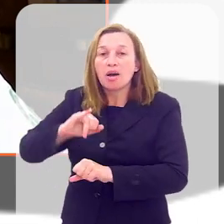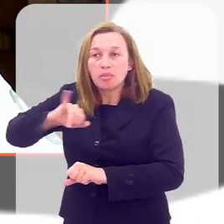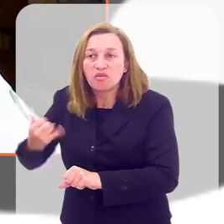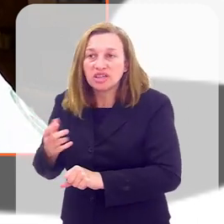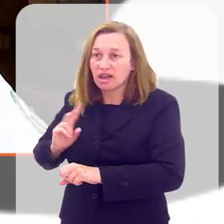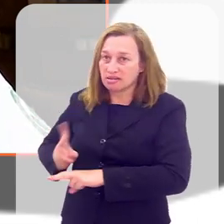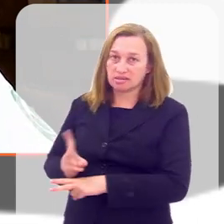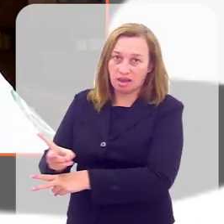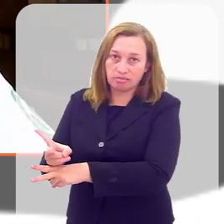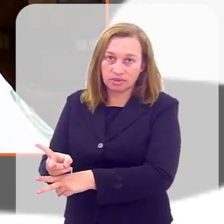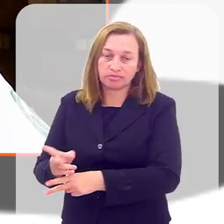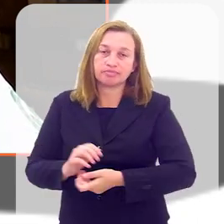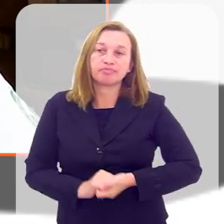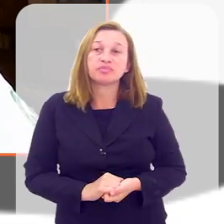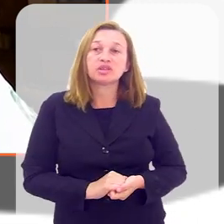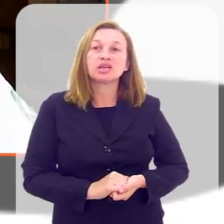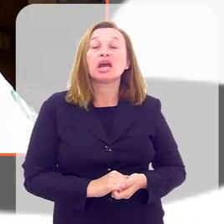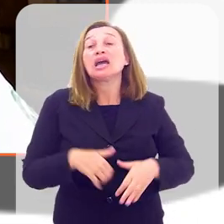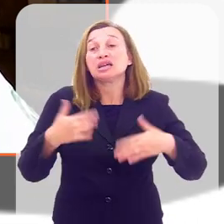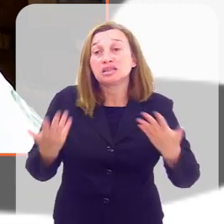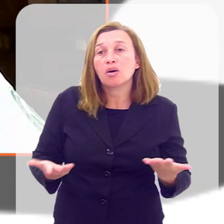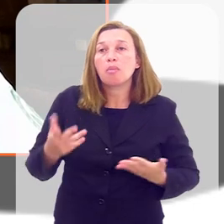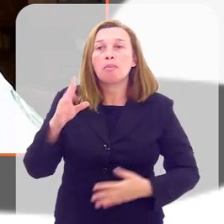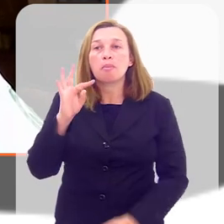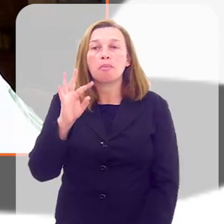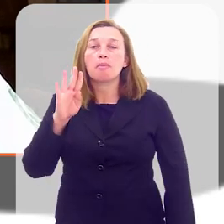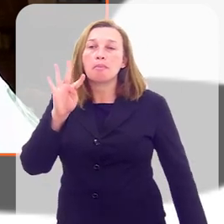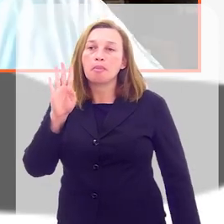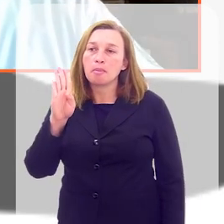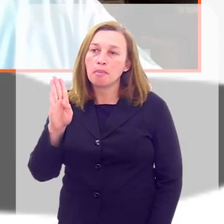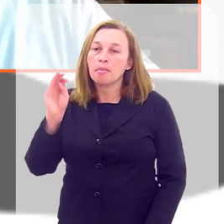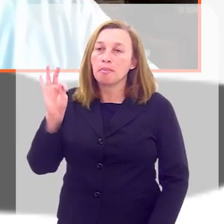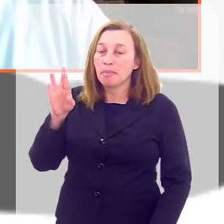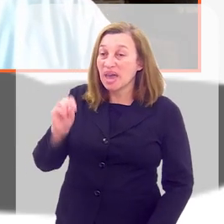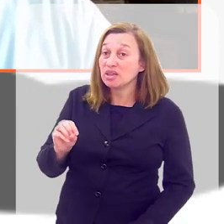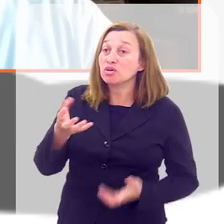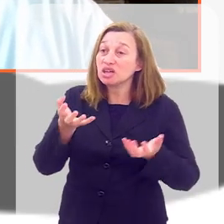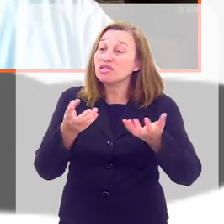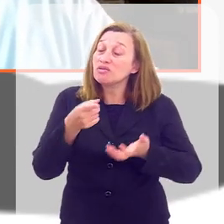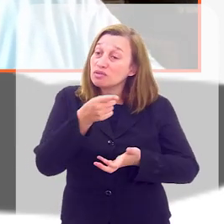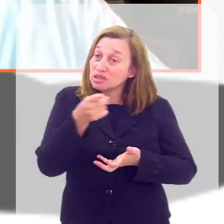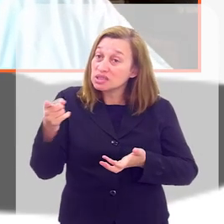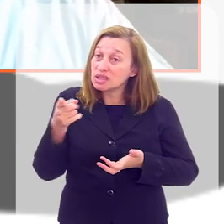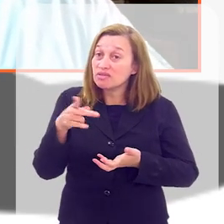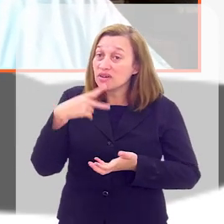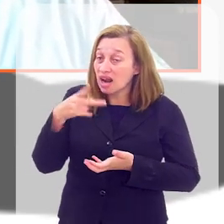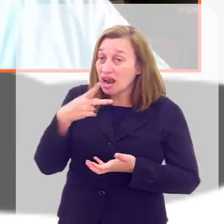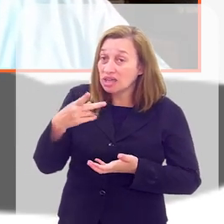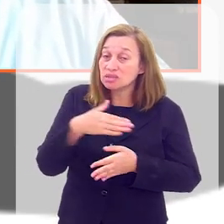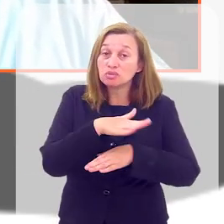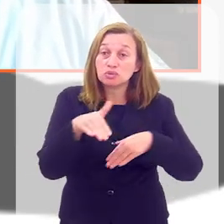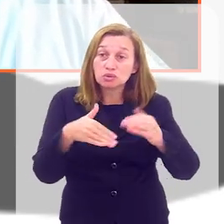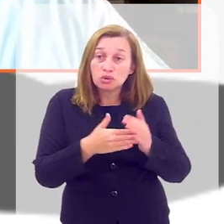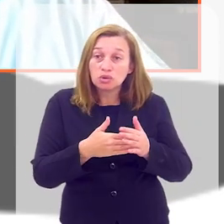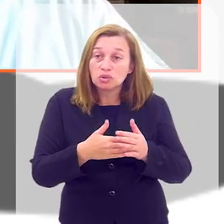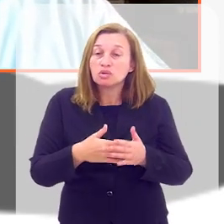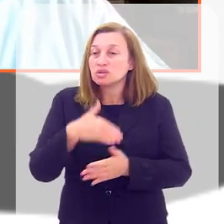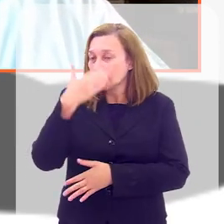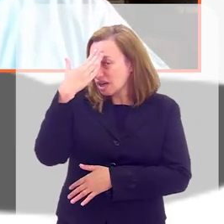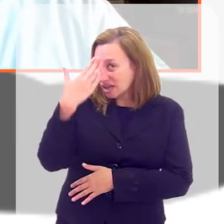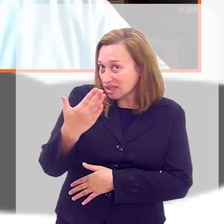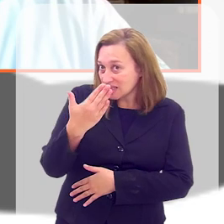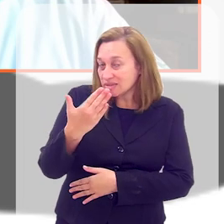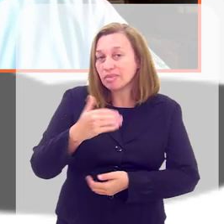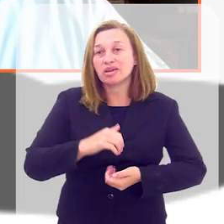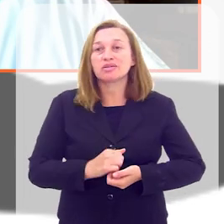desmontar e remontar e aproveitar de novo queria que você agora fizesse o chamamento ao